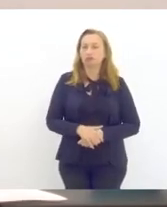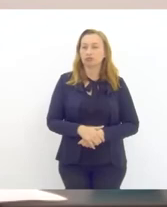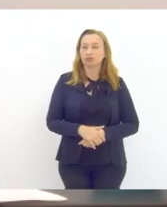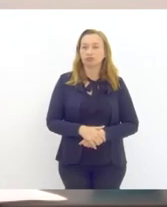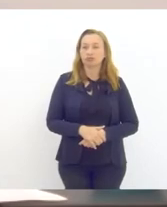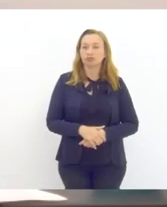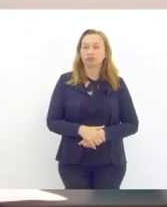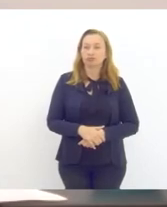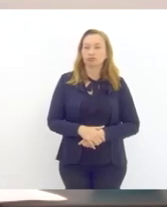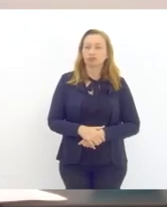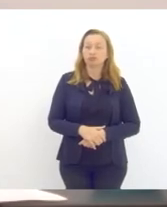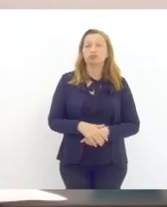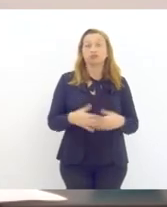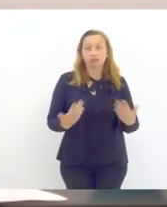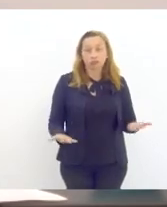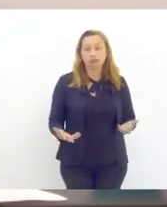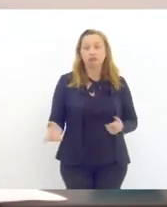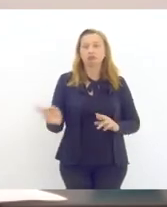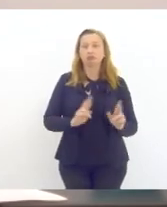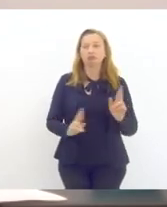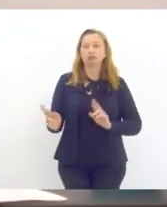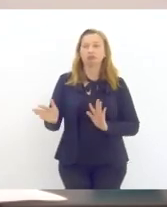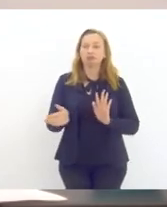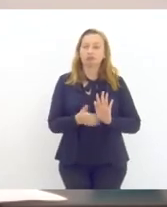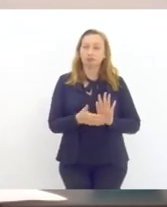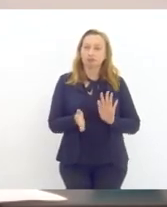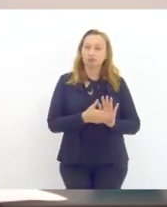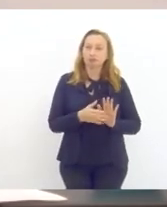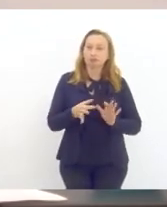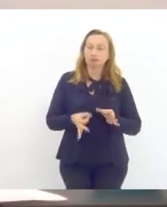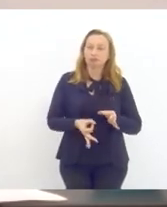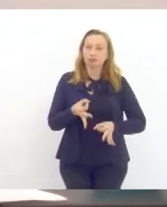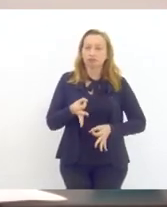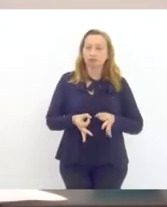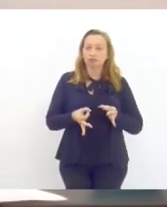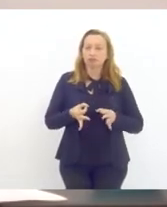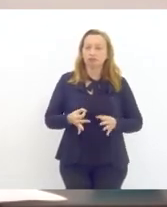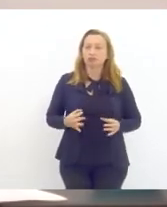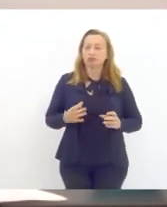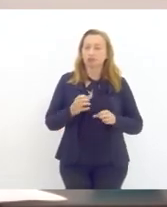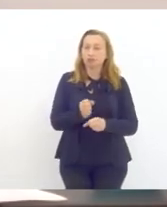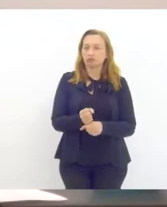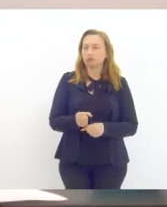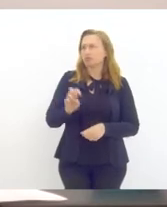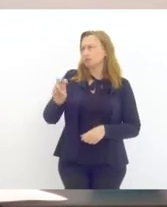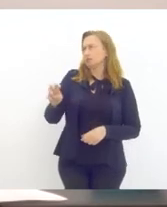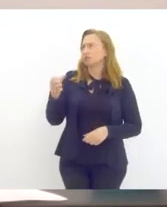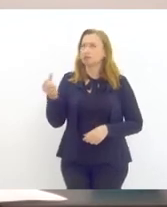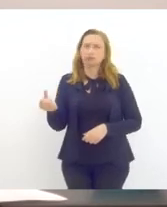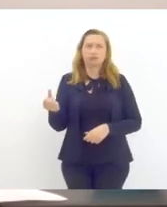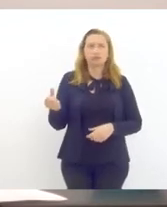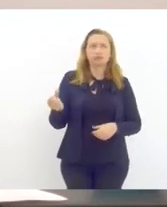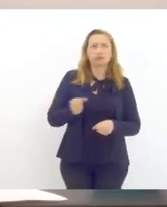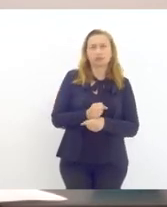Ora, então, em relação à proposta do tribunal, evidentemente, se há 5, 6 anos,